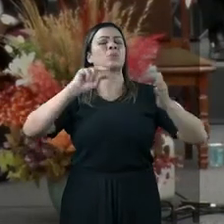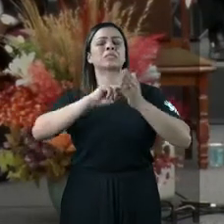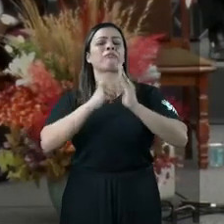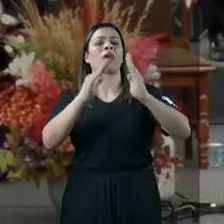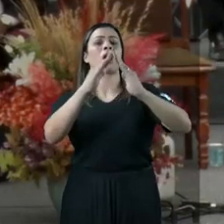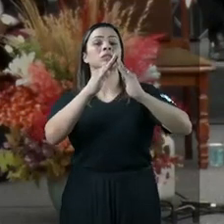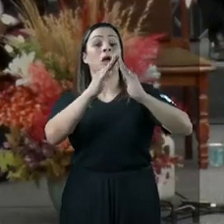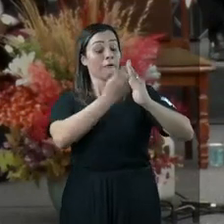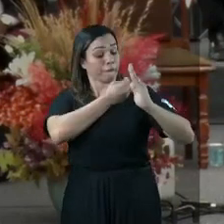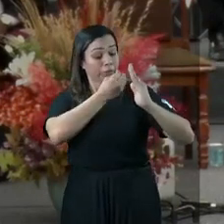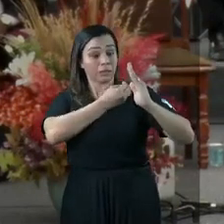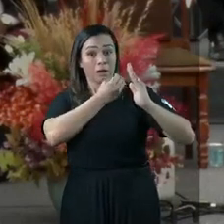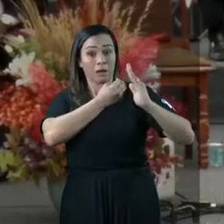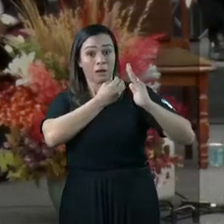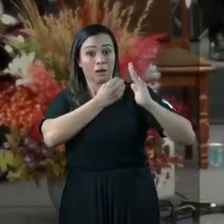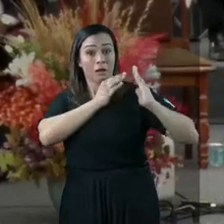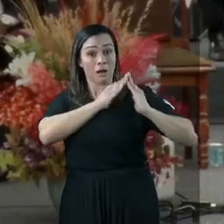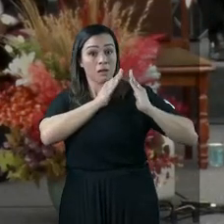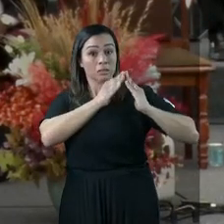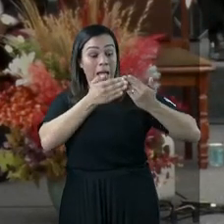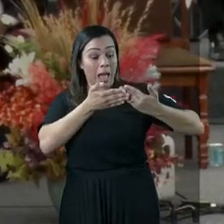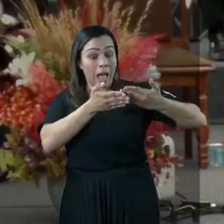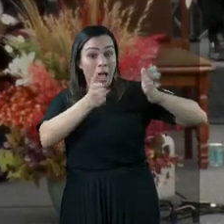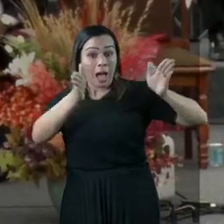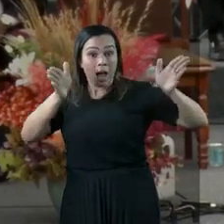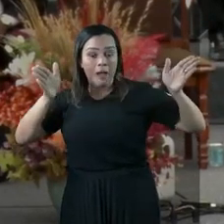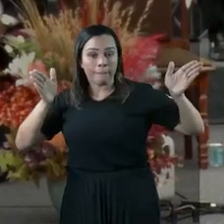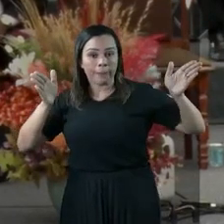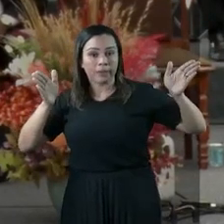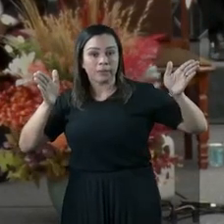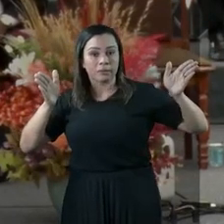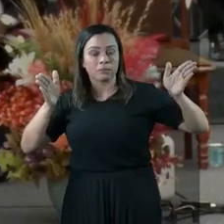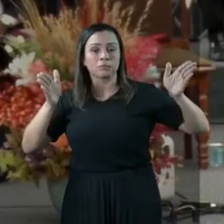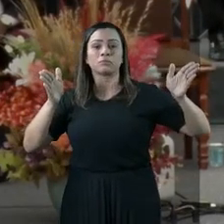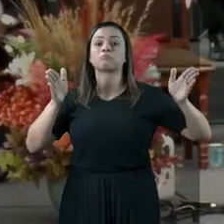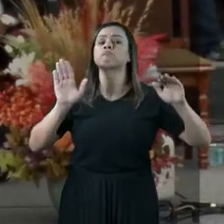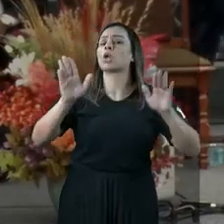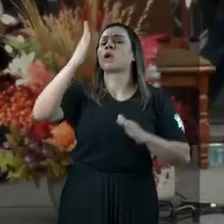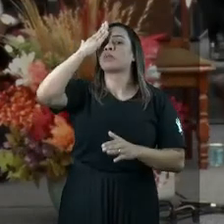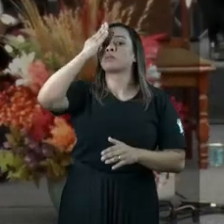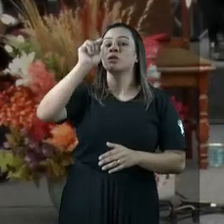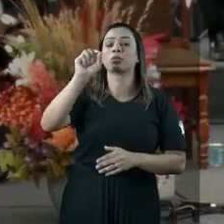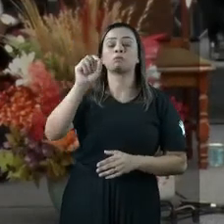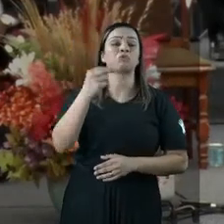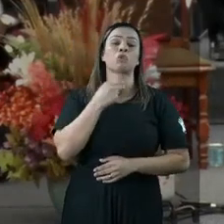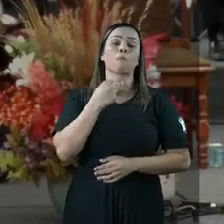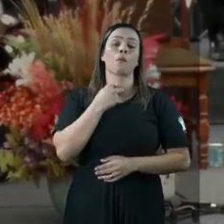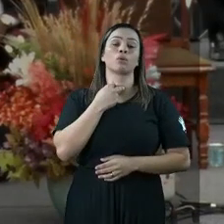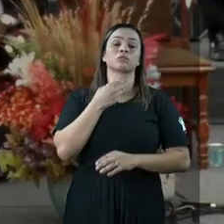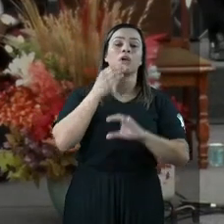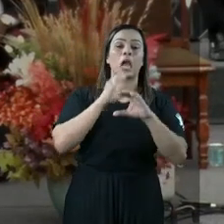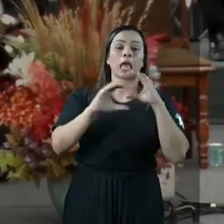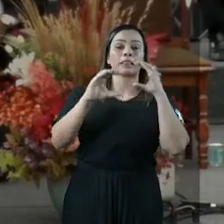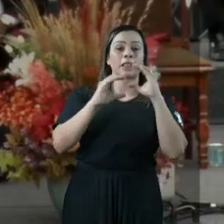deu não pode ser usado em meu próprio benefício. Eu não posso cantar de mim, sobre mim e para mim.